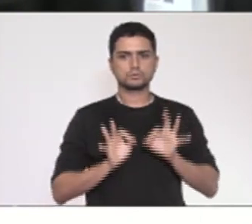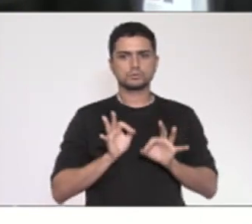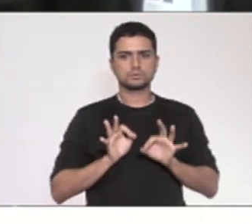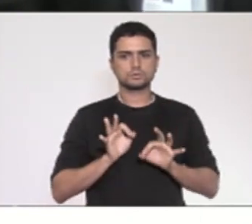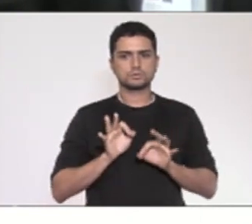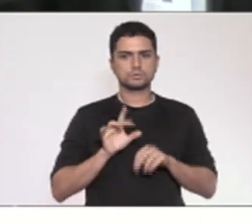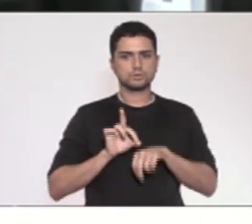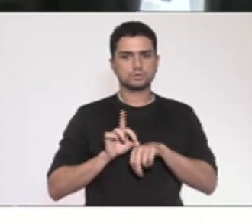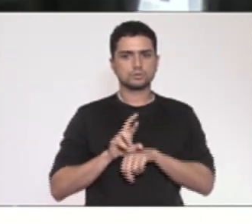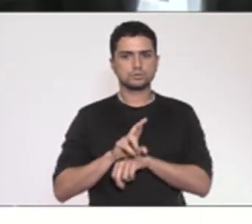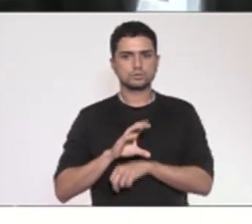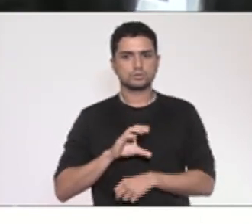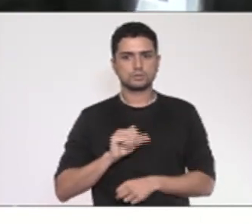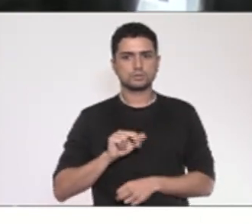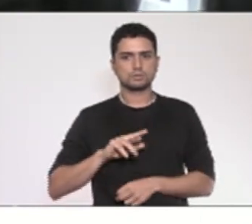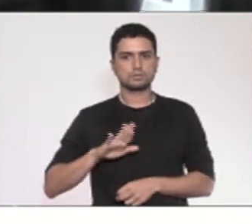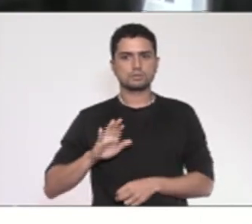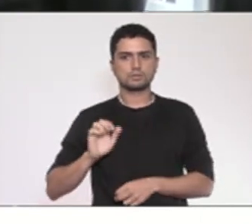Carmen